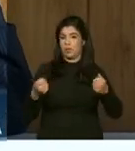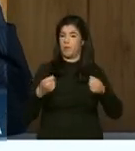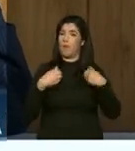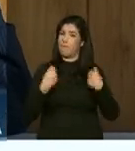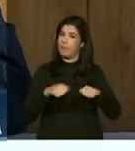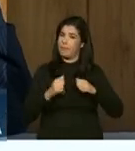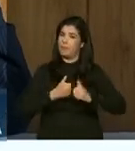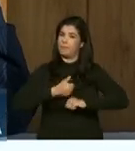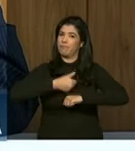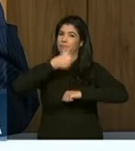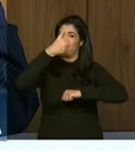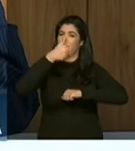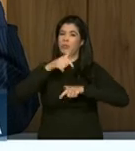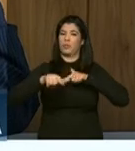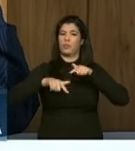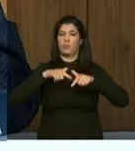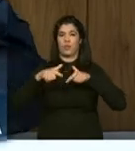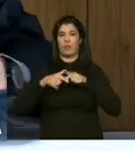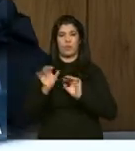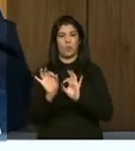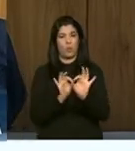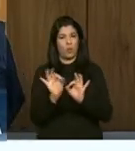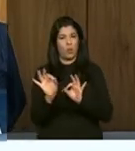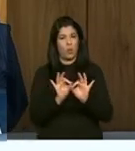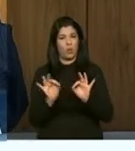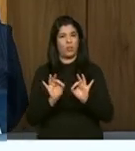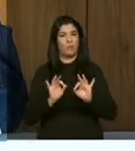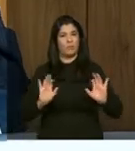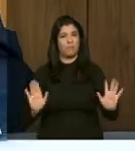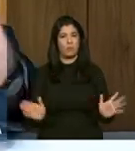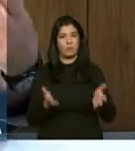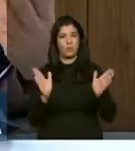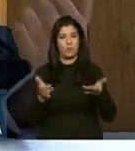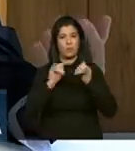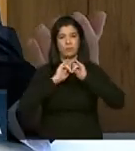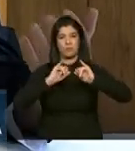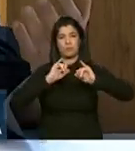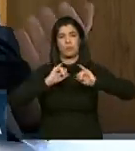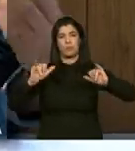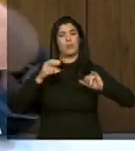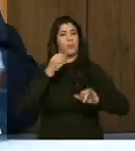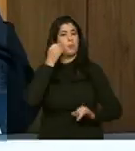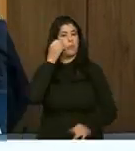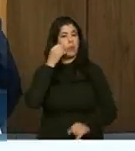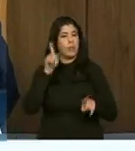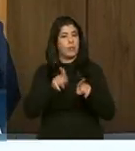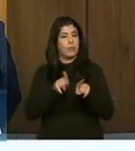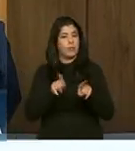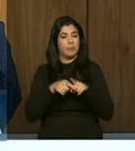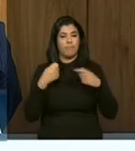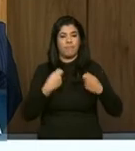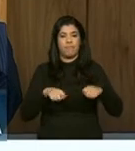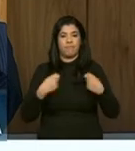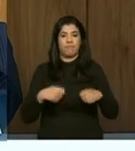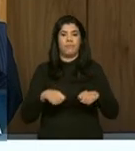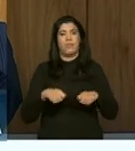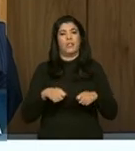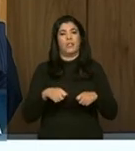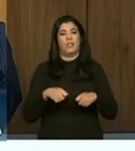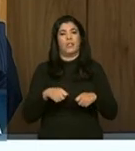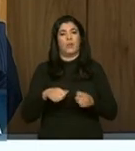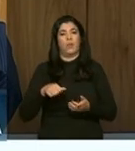de coordenação que está sendo proposto e mobilizar a experiência e as necessidades do